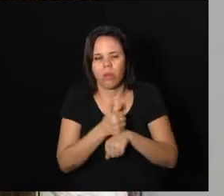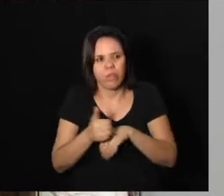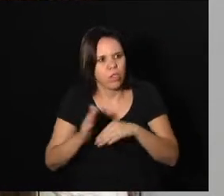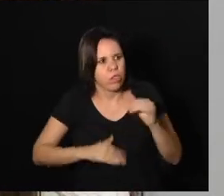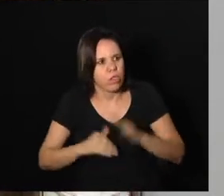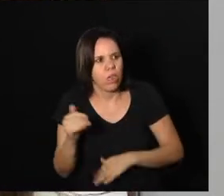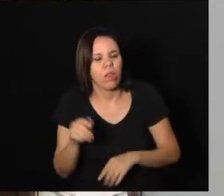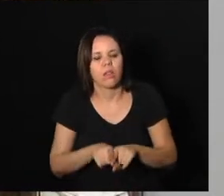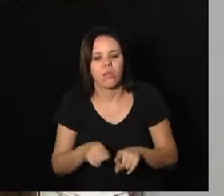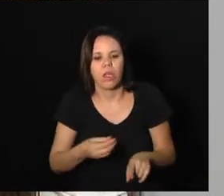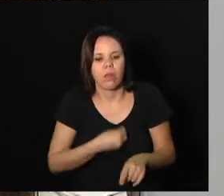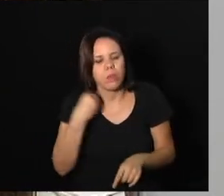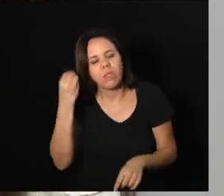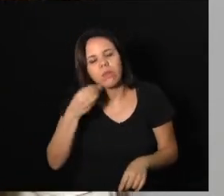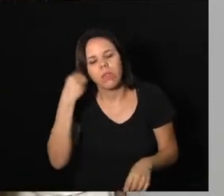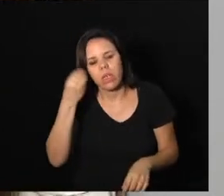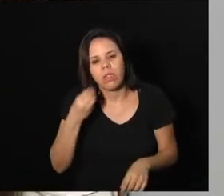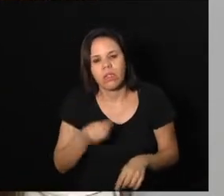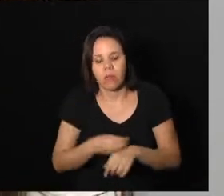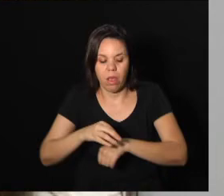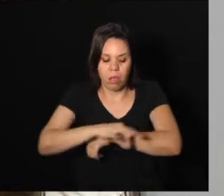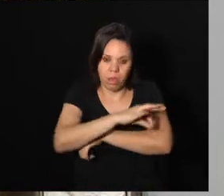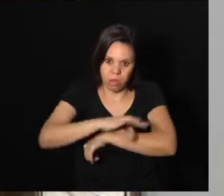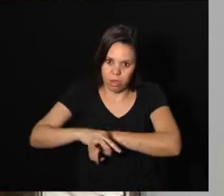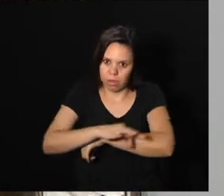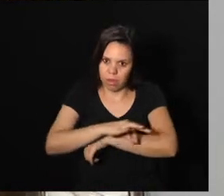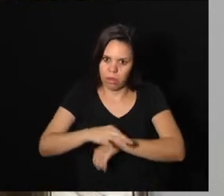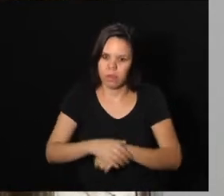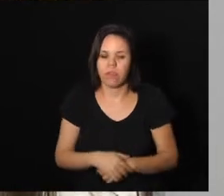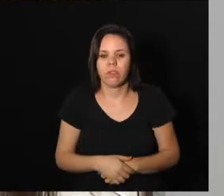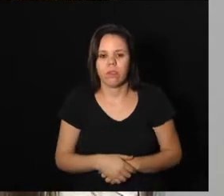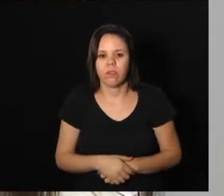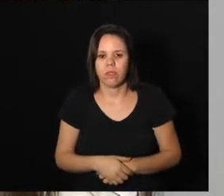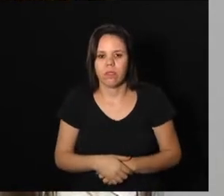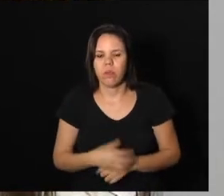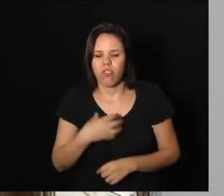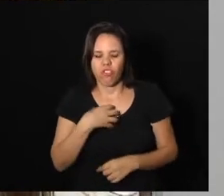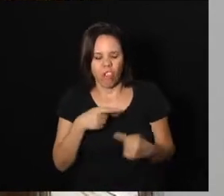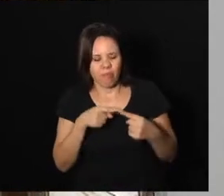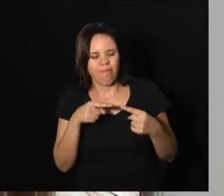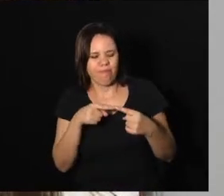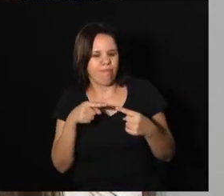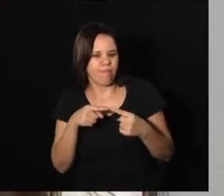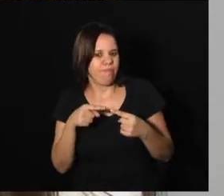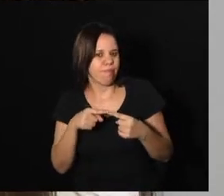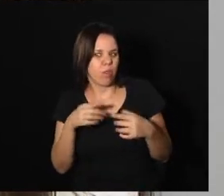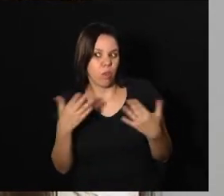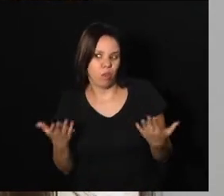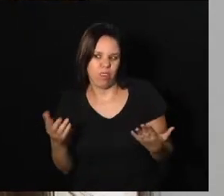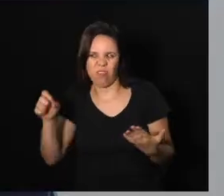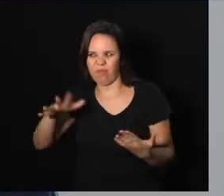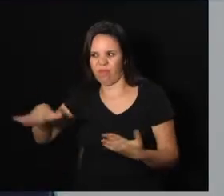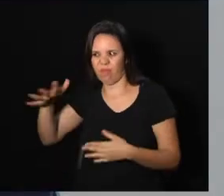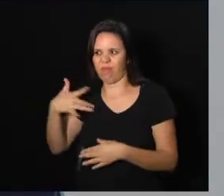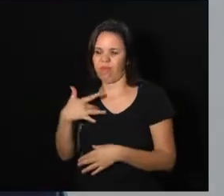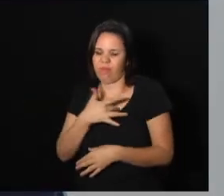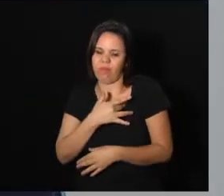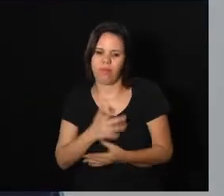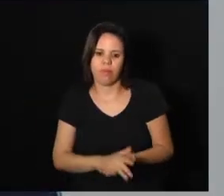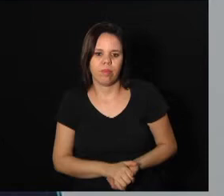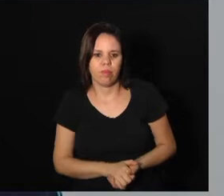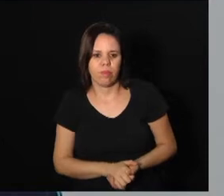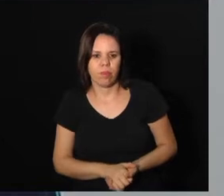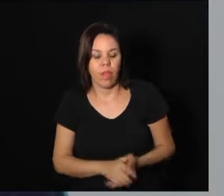vivência também, eu percebi que a arquitetura era mais meu estilo do que algo na área da saúde. Os pais